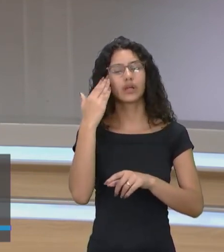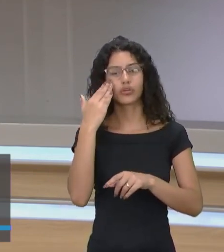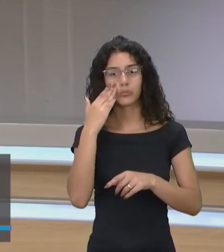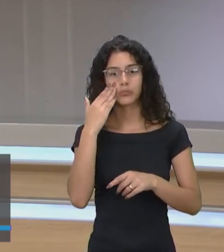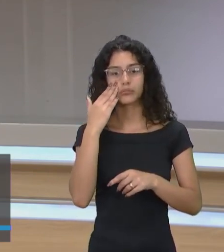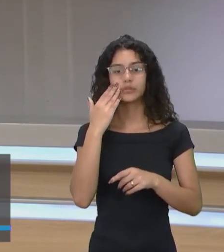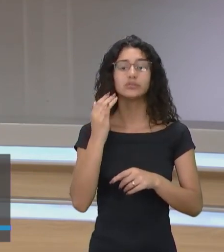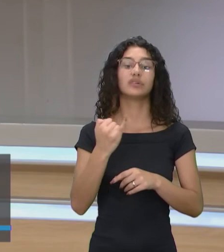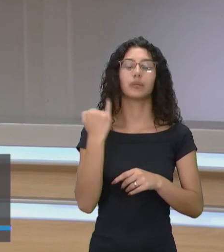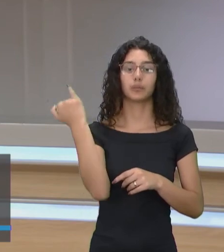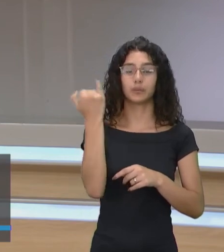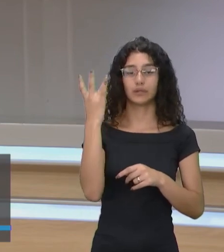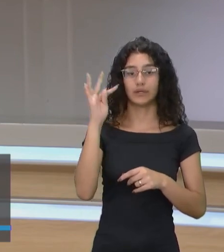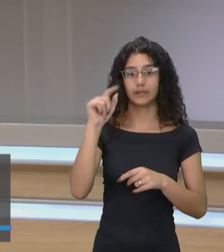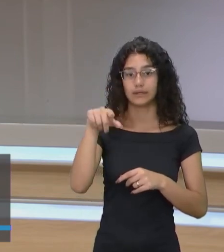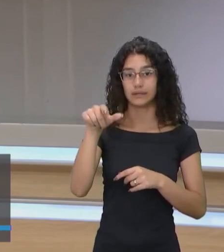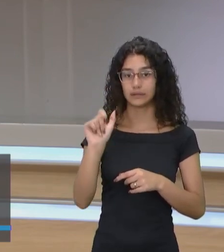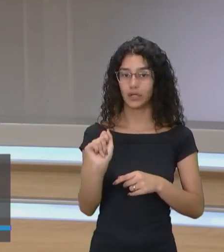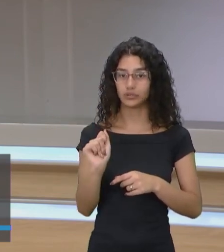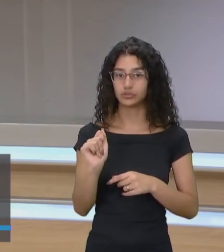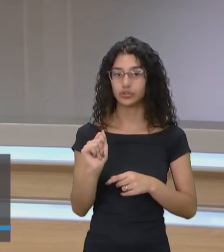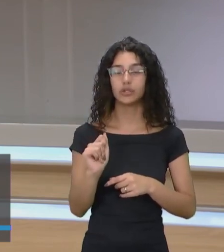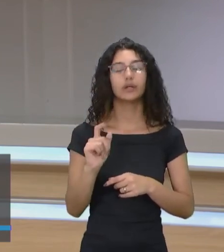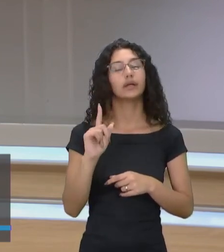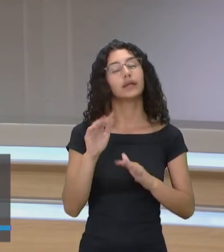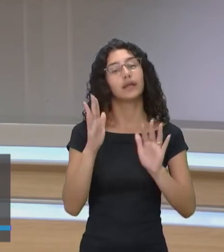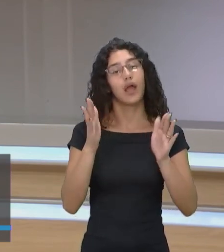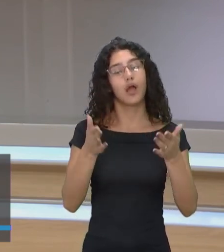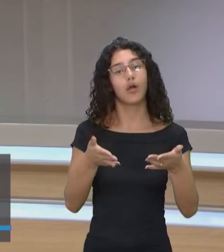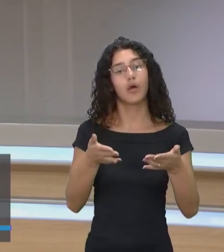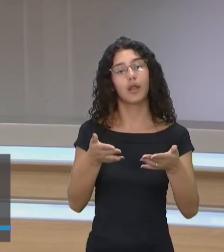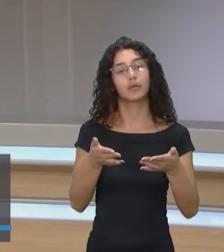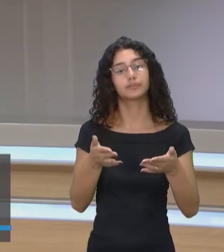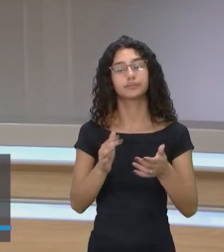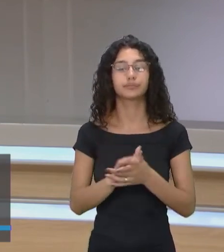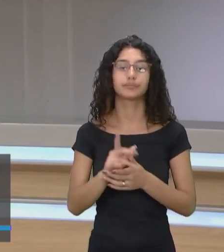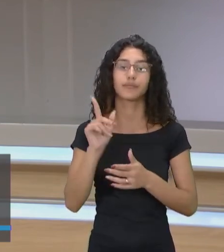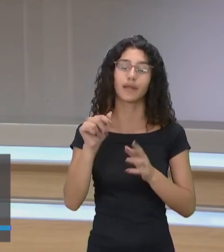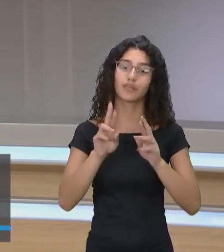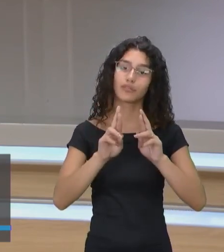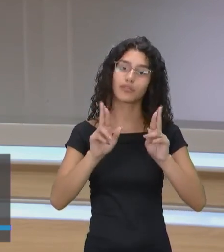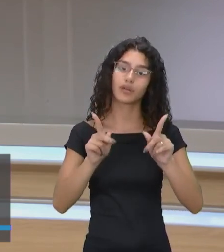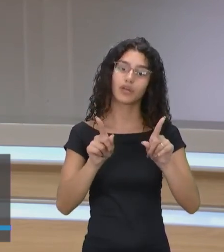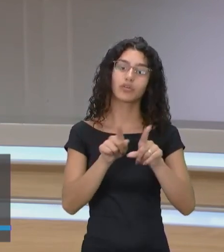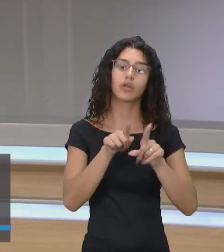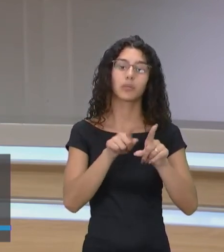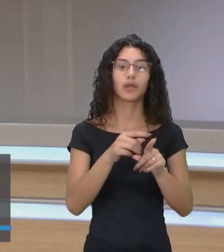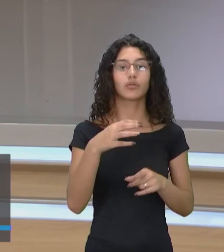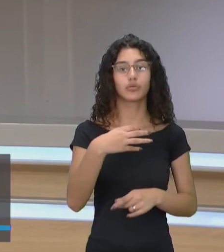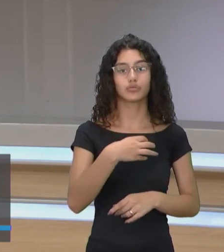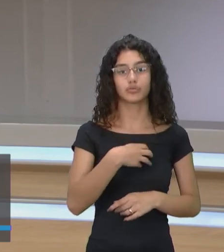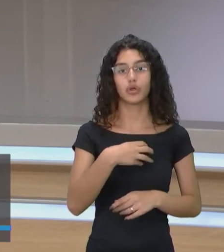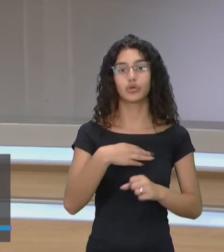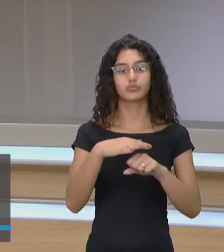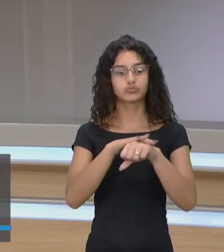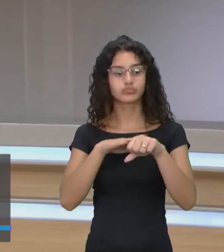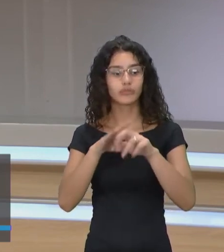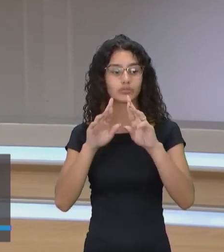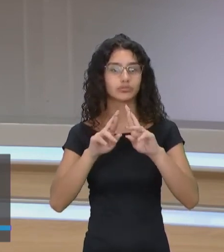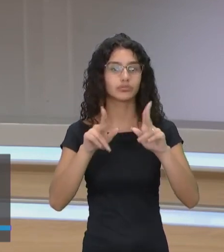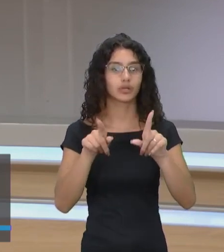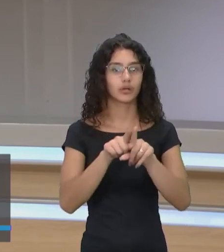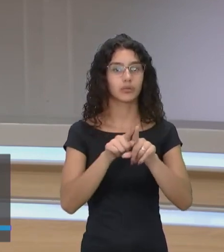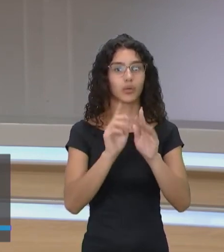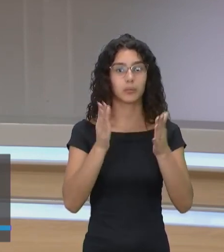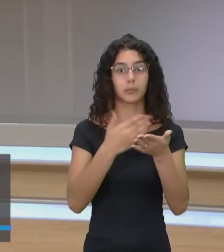entender a importância dessa taxa, que atualmente é uma outra taxa, uma outra forma de se conversar, está